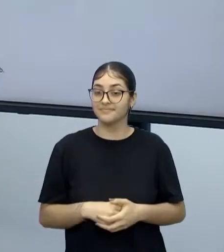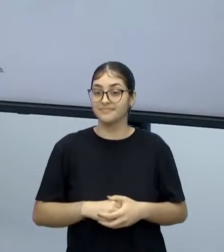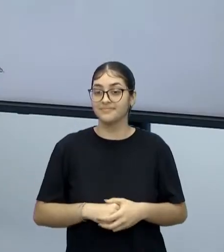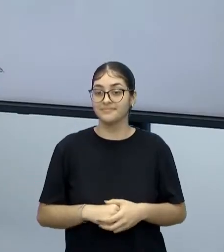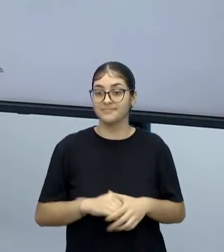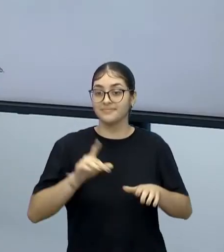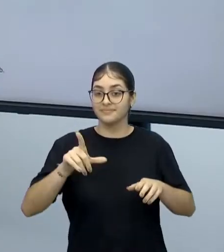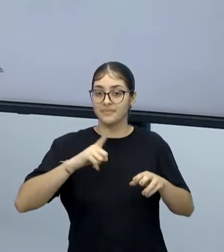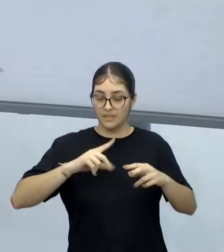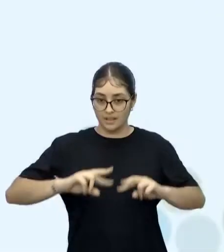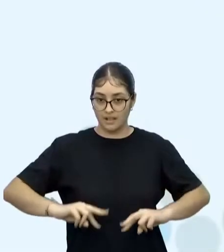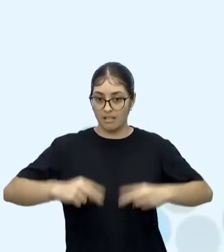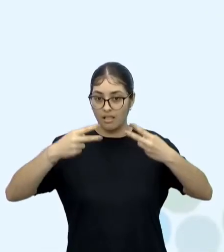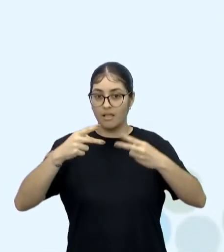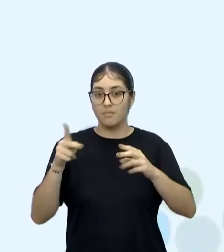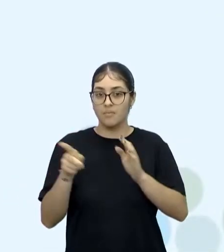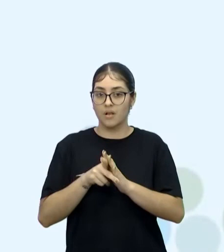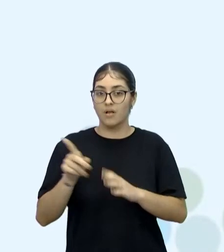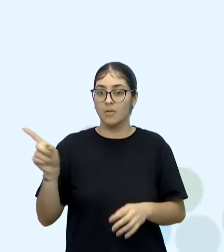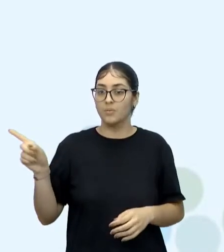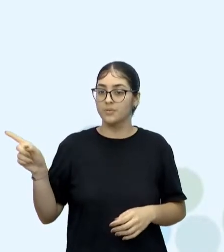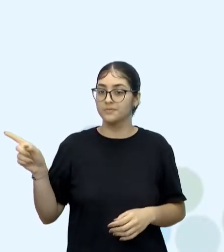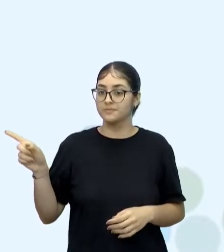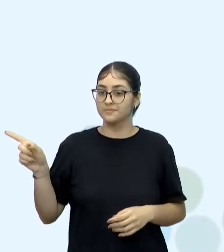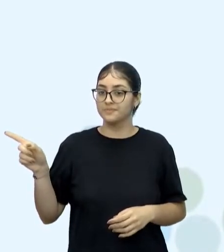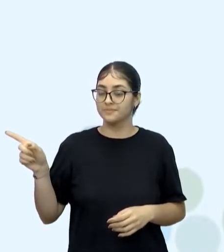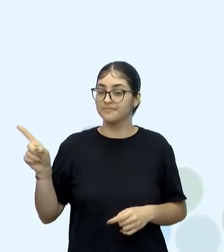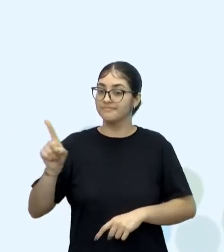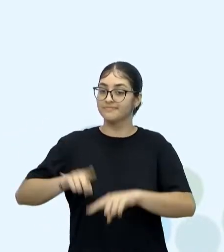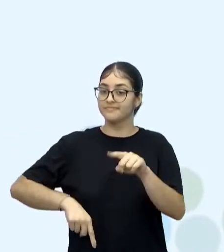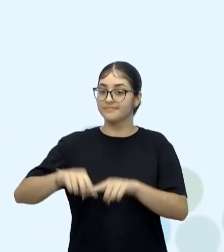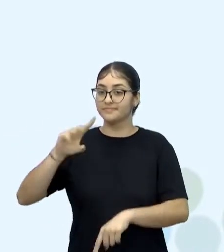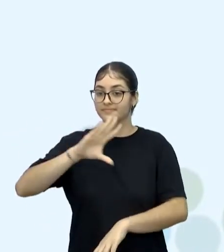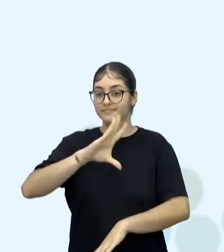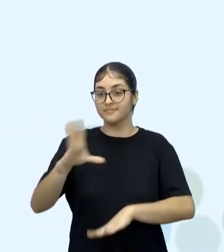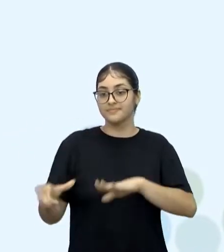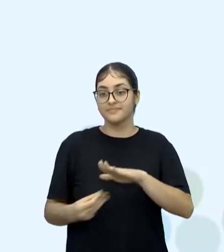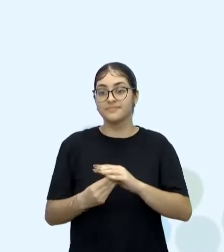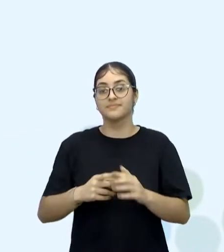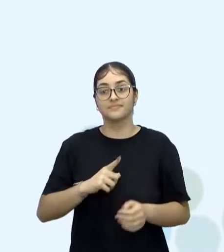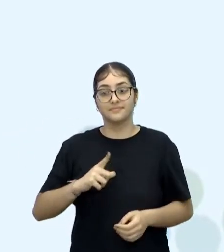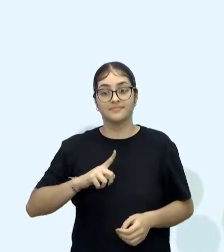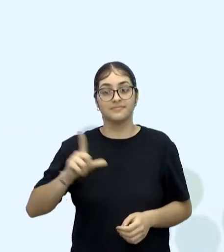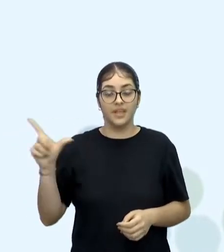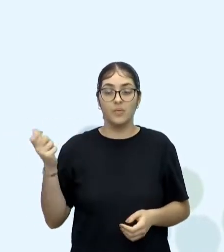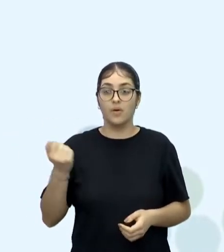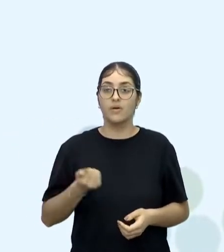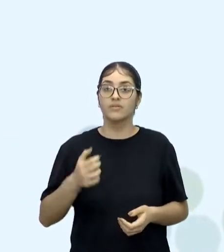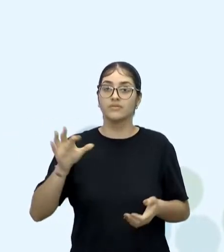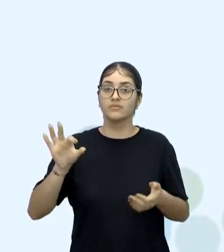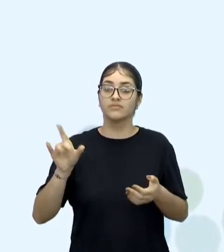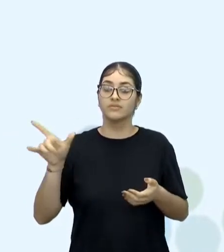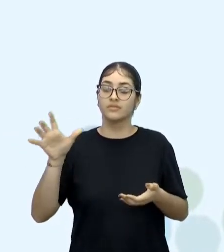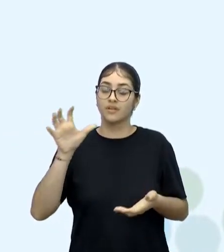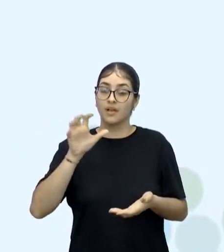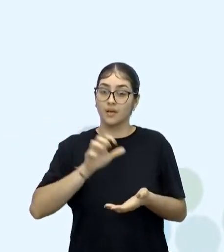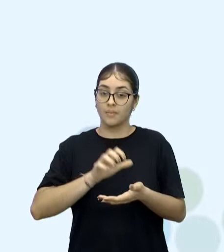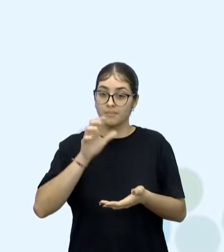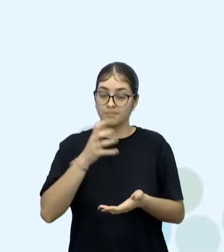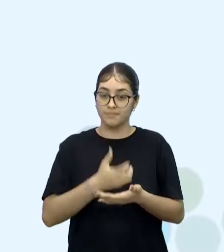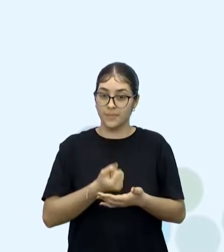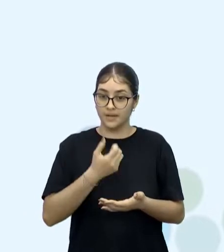esse link dessa programação, ela tá no material, no repositório também. Baixa ela no repositório, depois a gente vai dar uma mexida